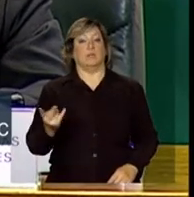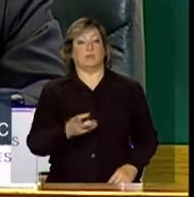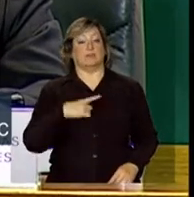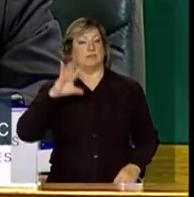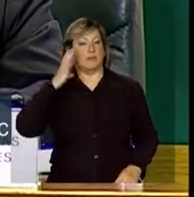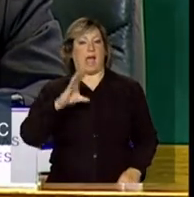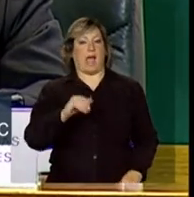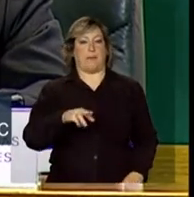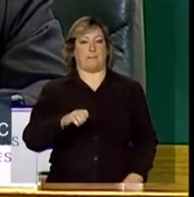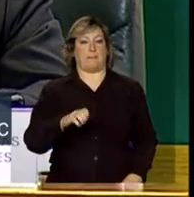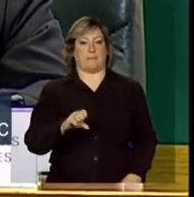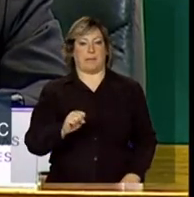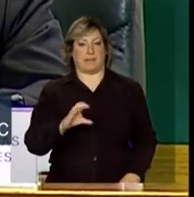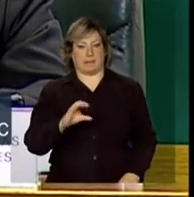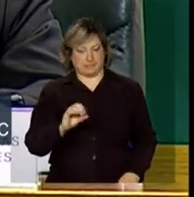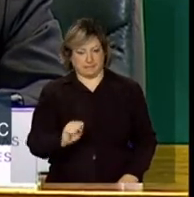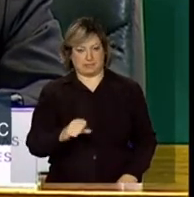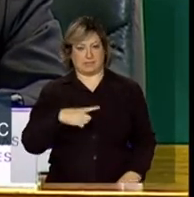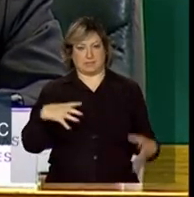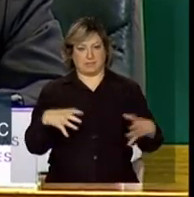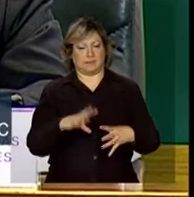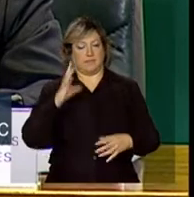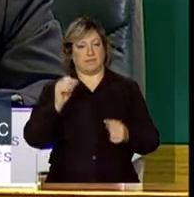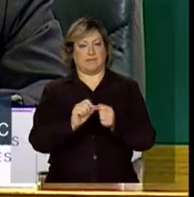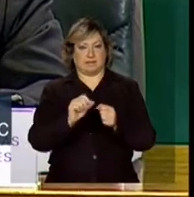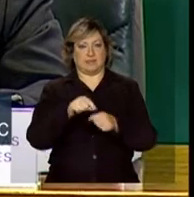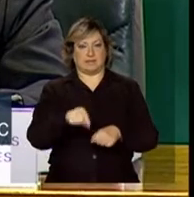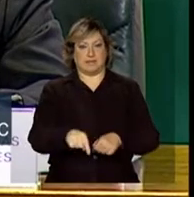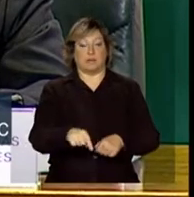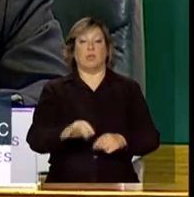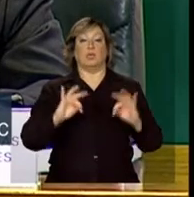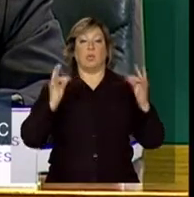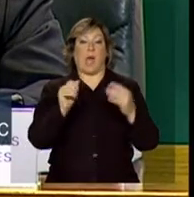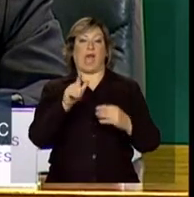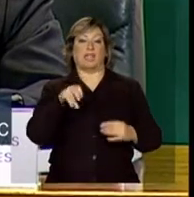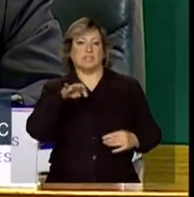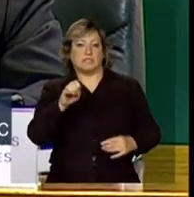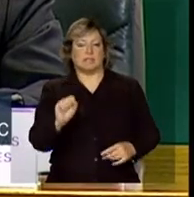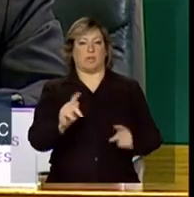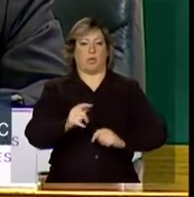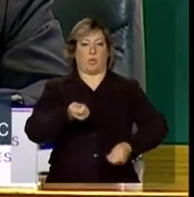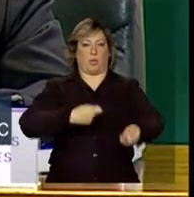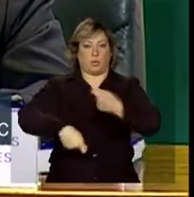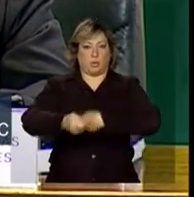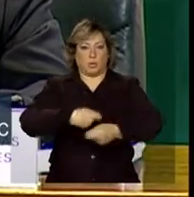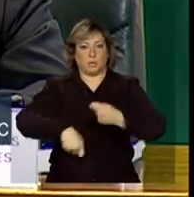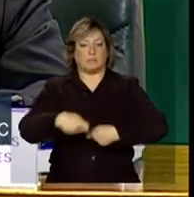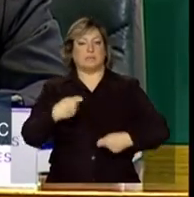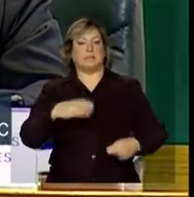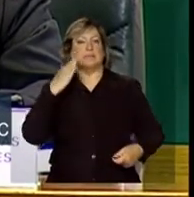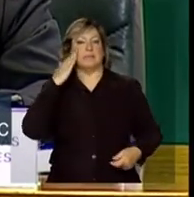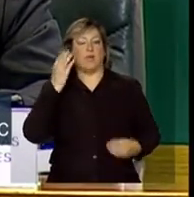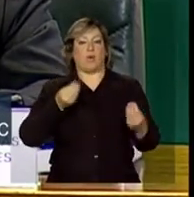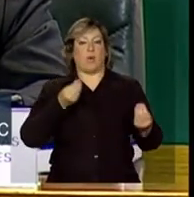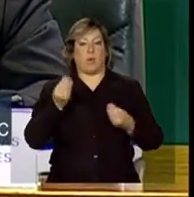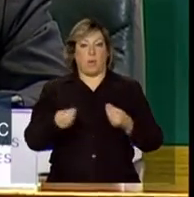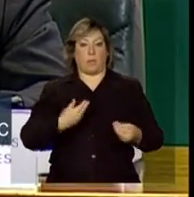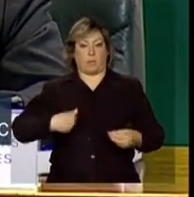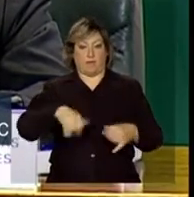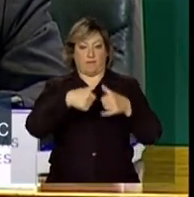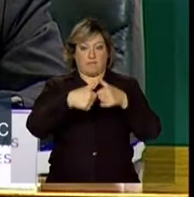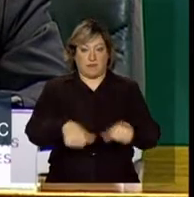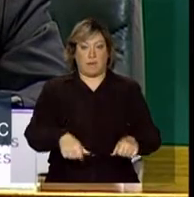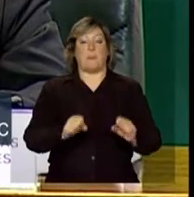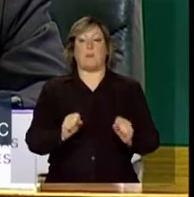camex é importante que os agentes econômicos tenham presentes que ficarmos onde estamos pode não nos assegurar as